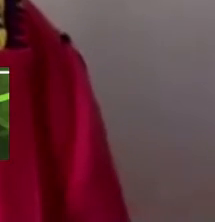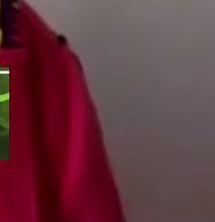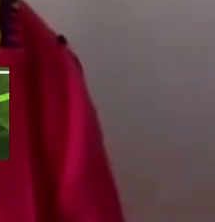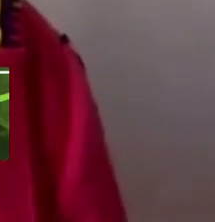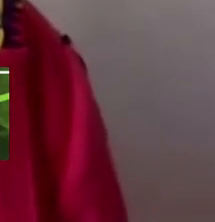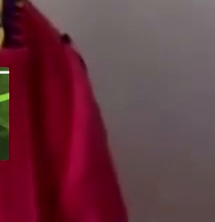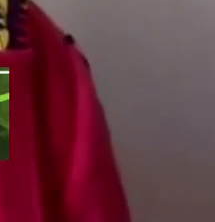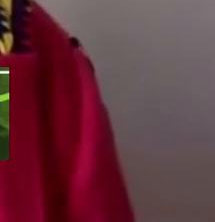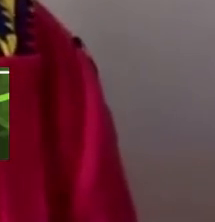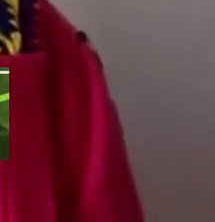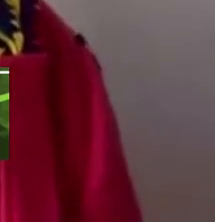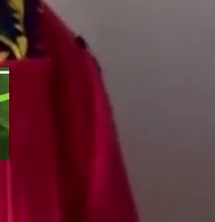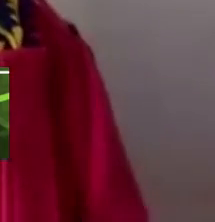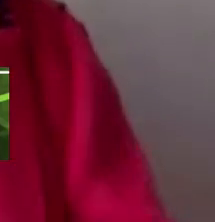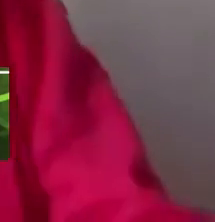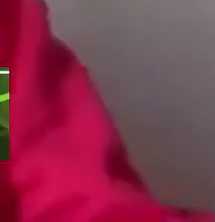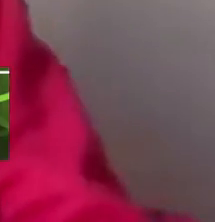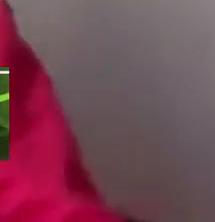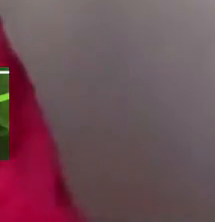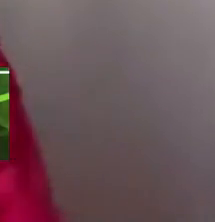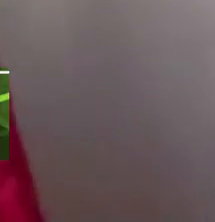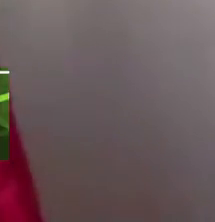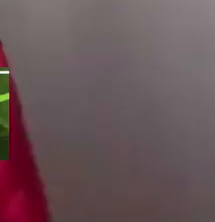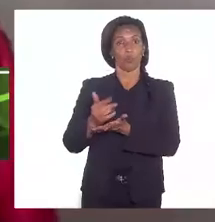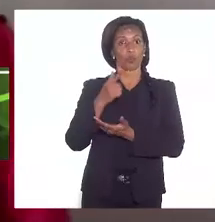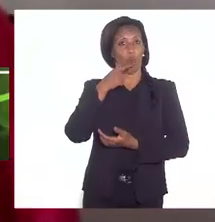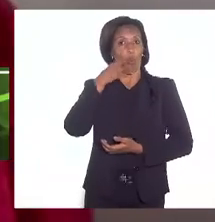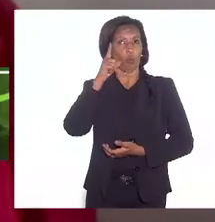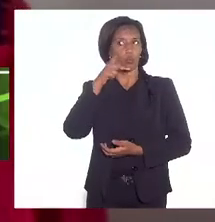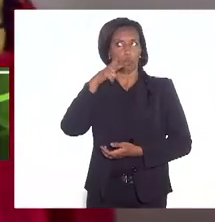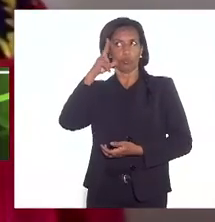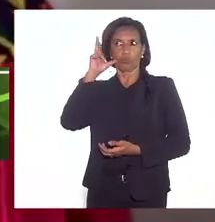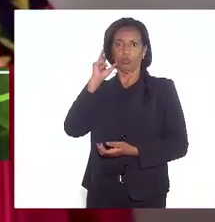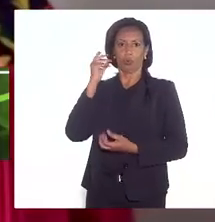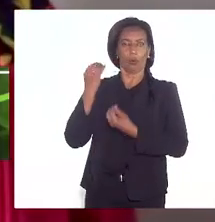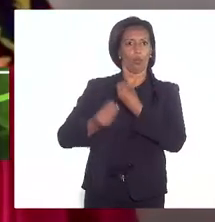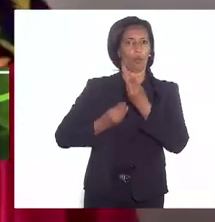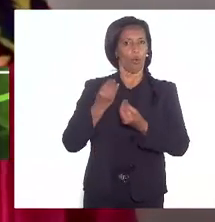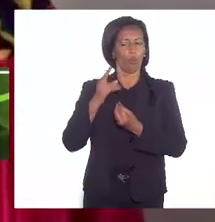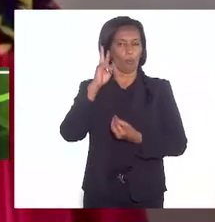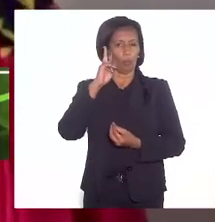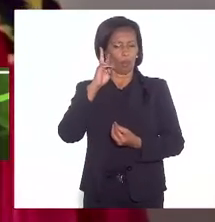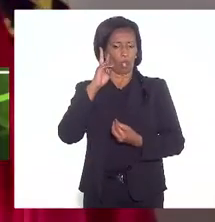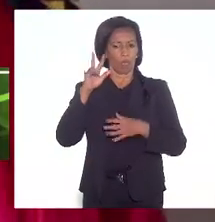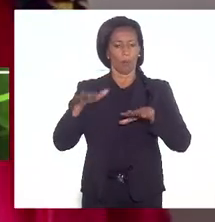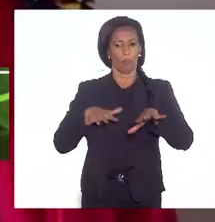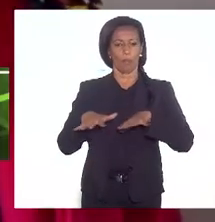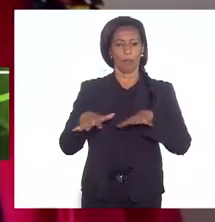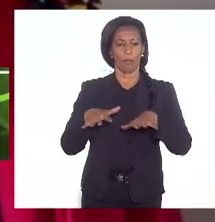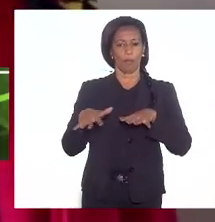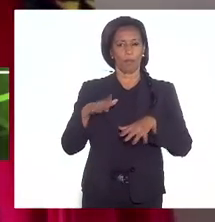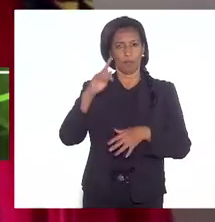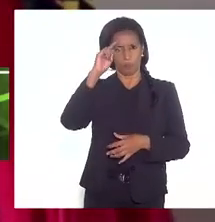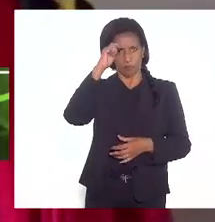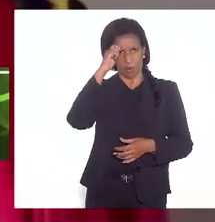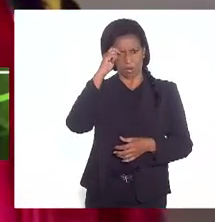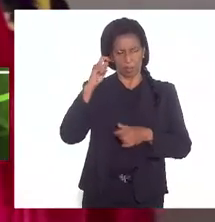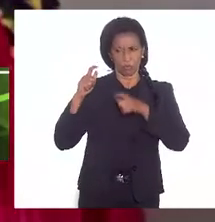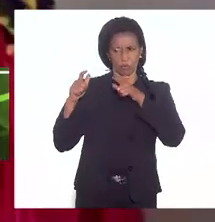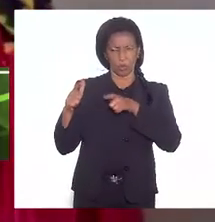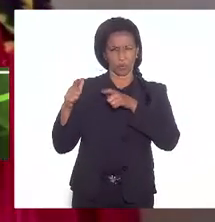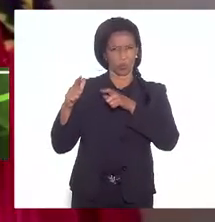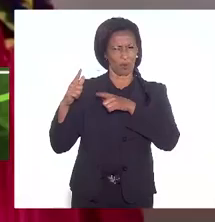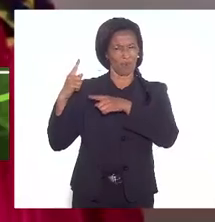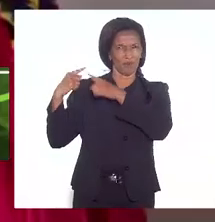nada começou ontem ou anteontem como nos lembra muitas vezes o movimento negro nossos passos vêm de longe de muito